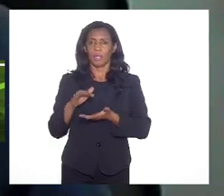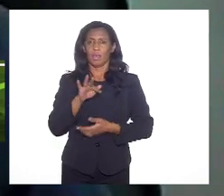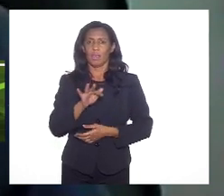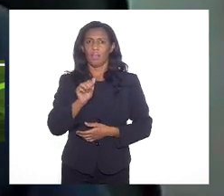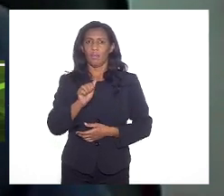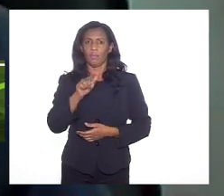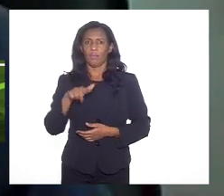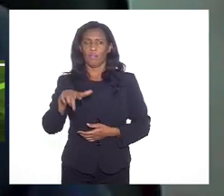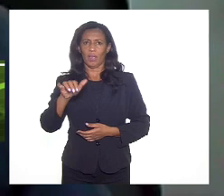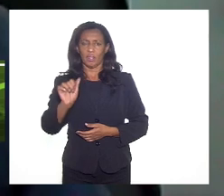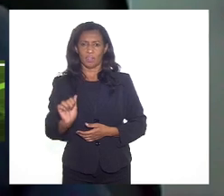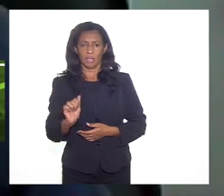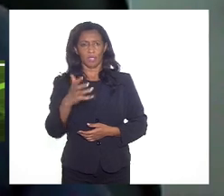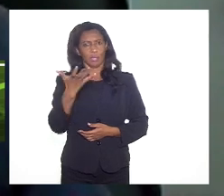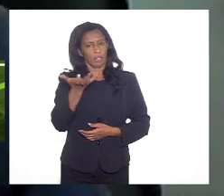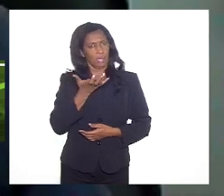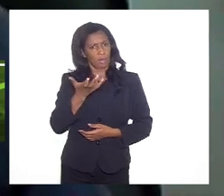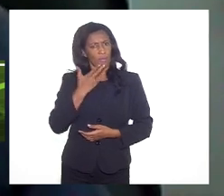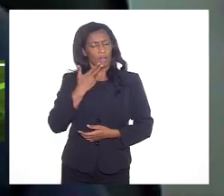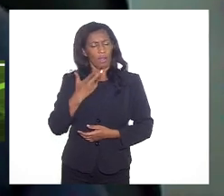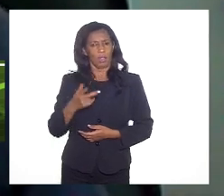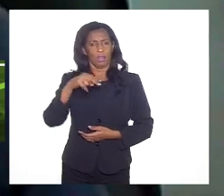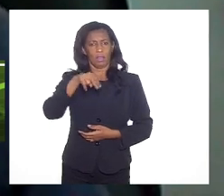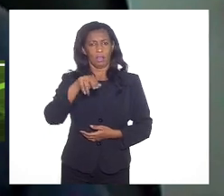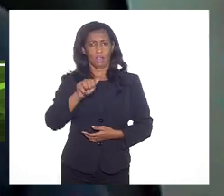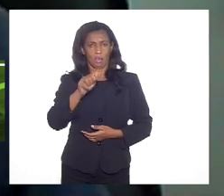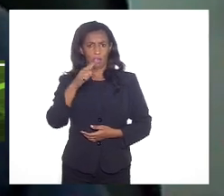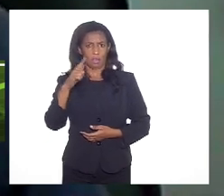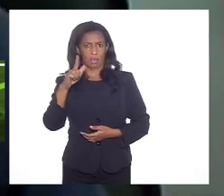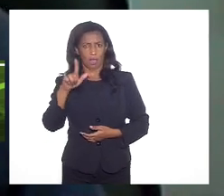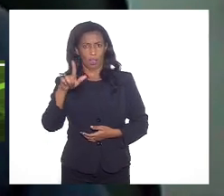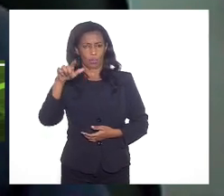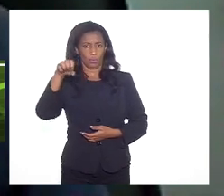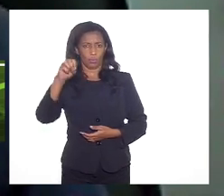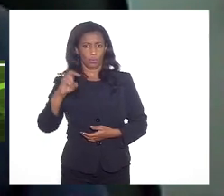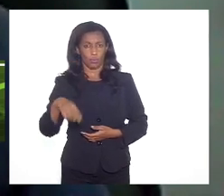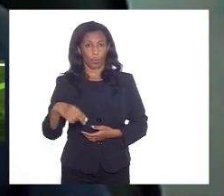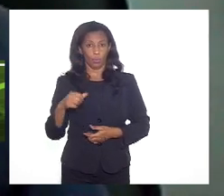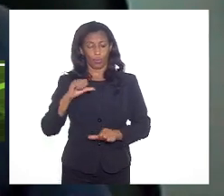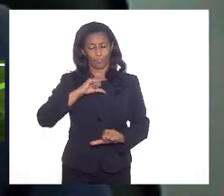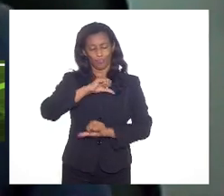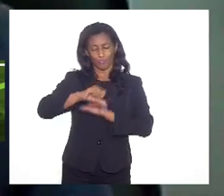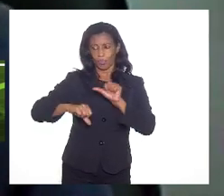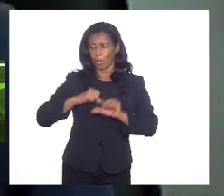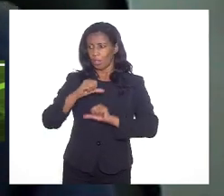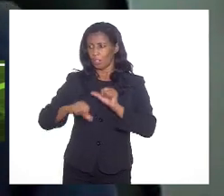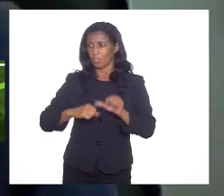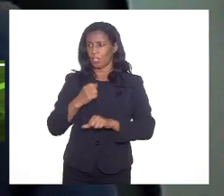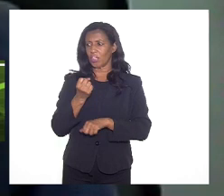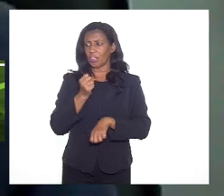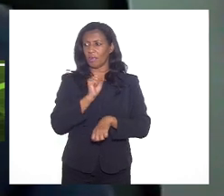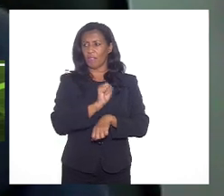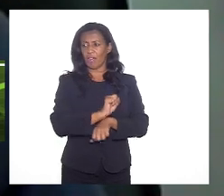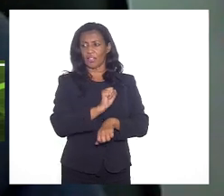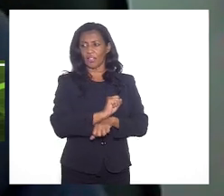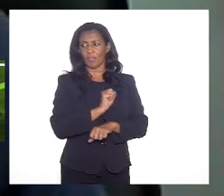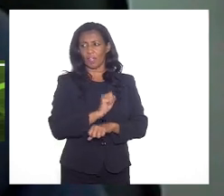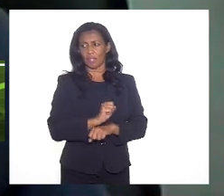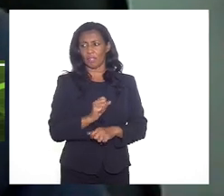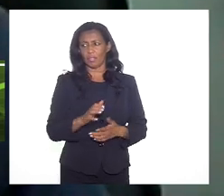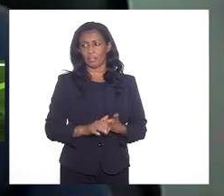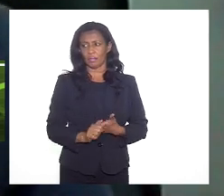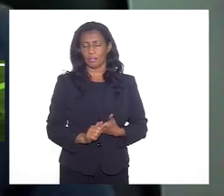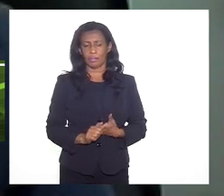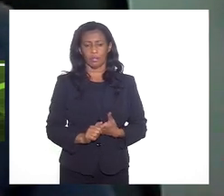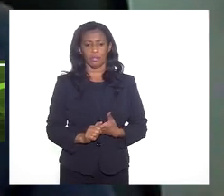Fazenda. Quero dizer, secretário Nelson, que nós renovamos nossas esperanças com a sua indicação.